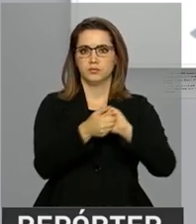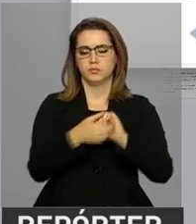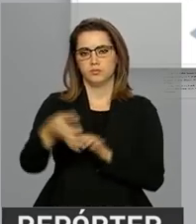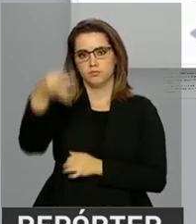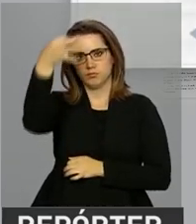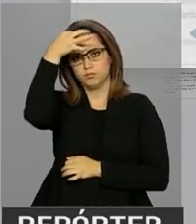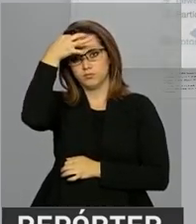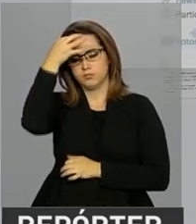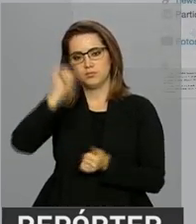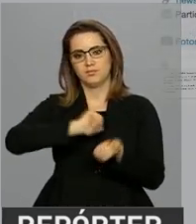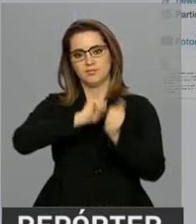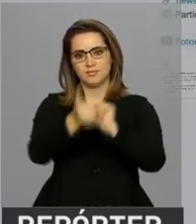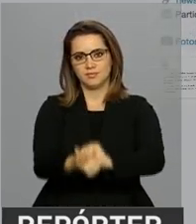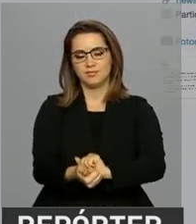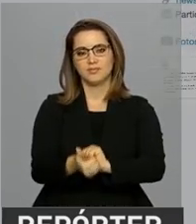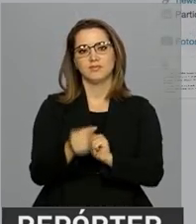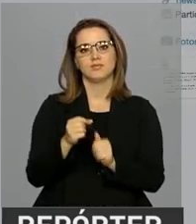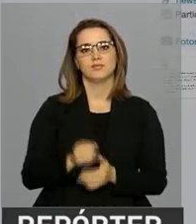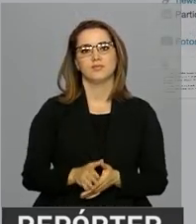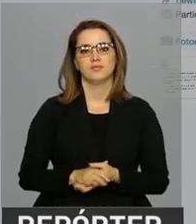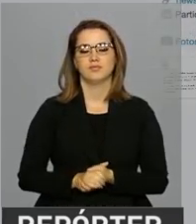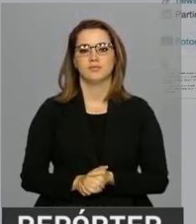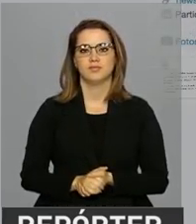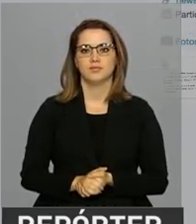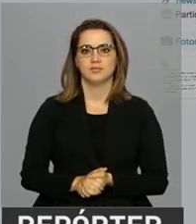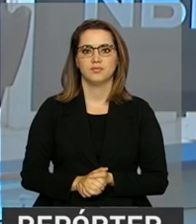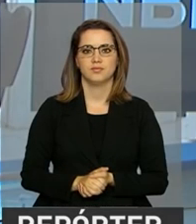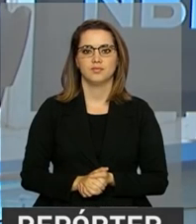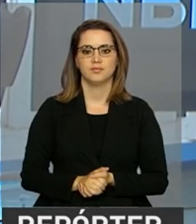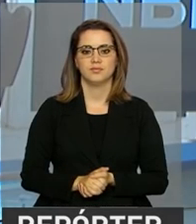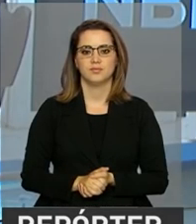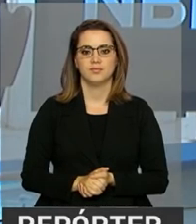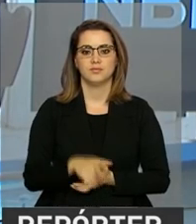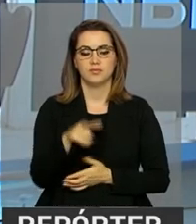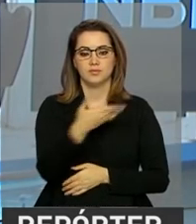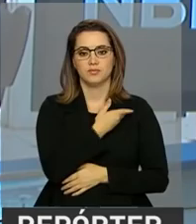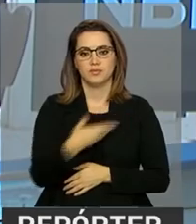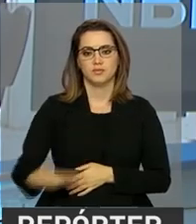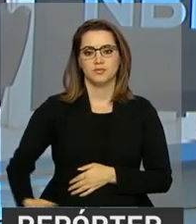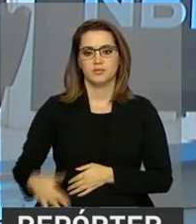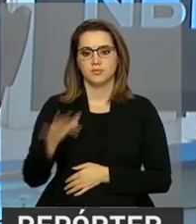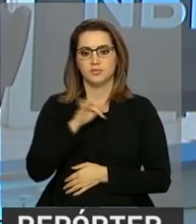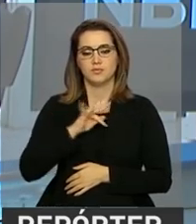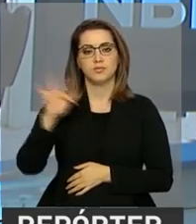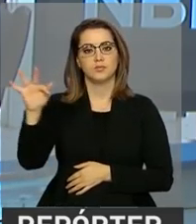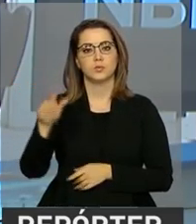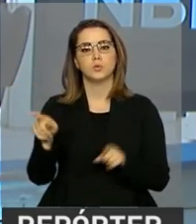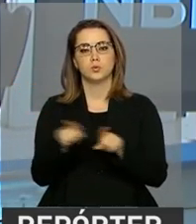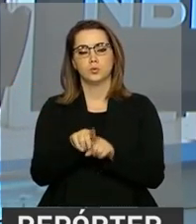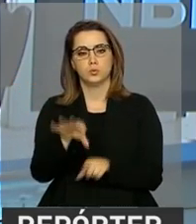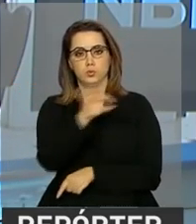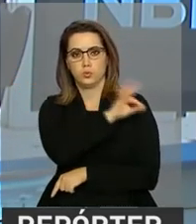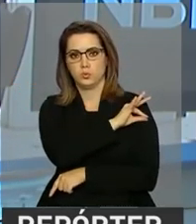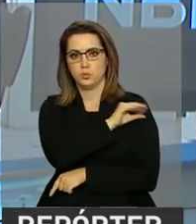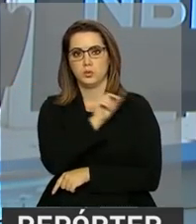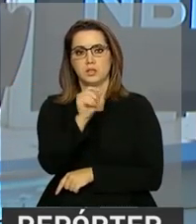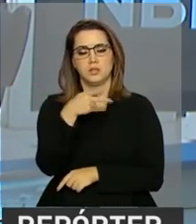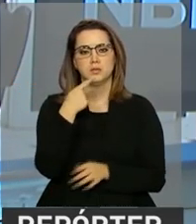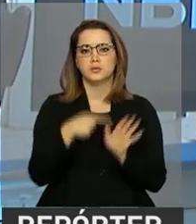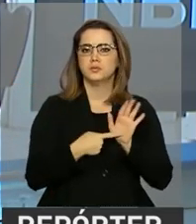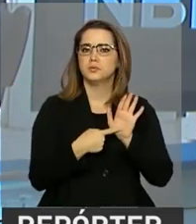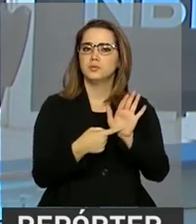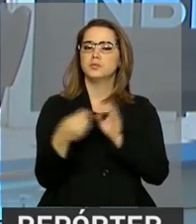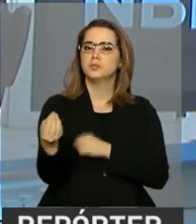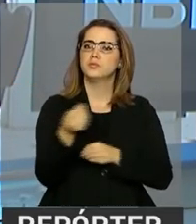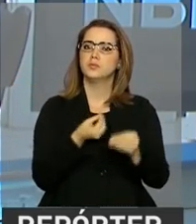de autêntico espírito esportivo. E o governo federal e a prefeitura do Rio de Janeiro apresentaram como